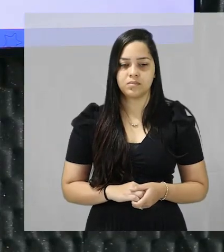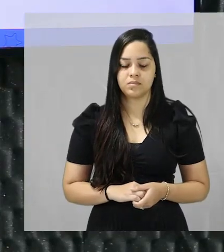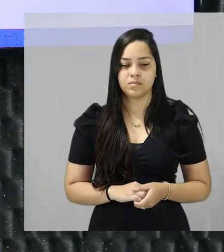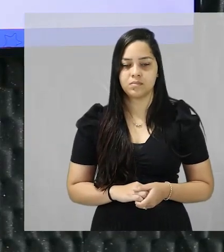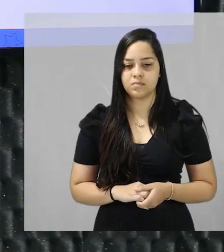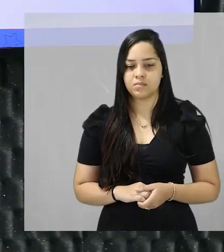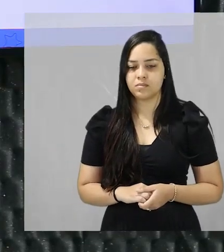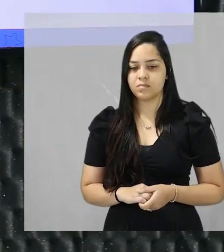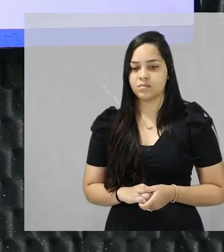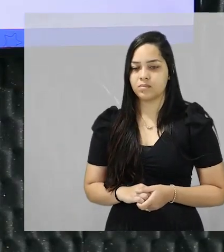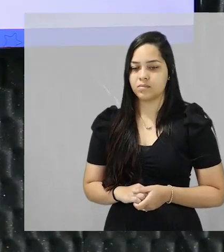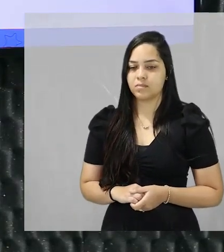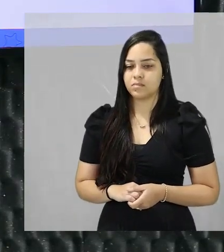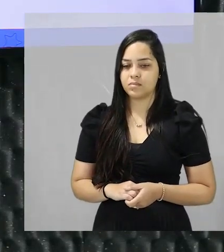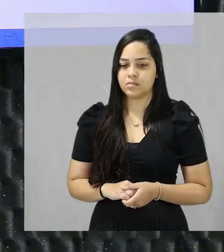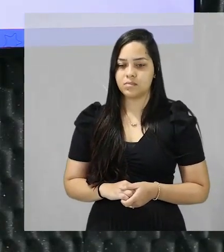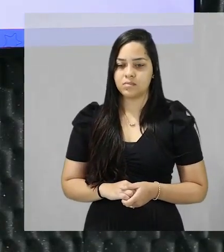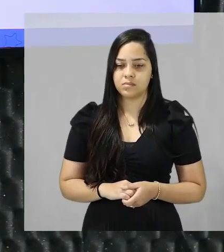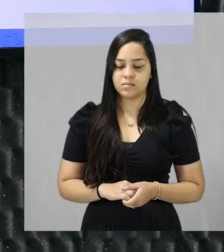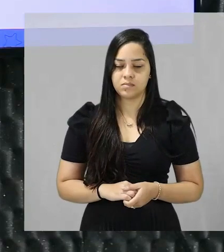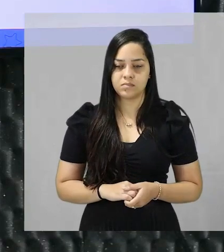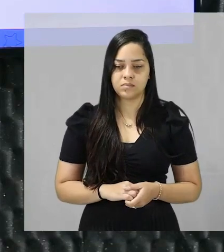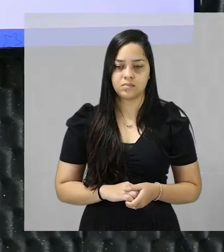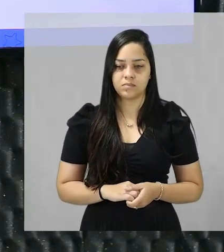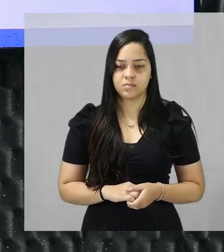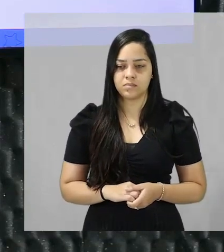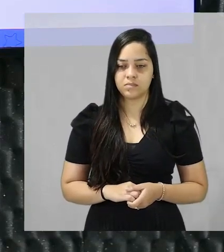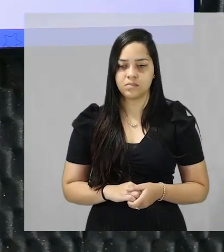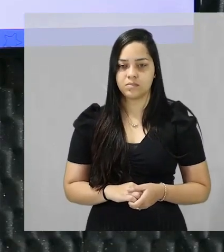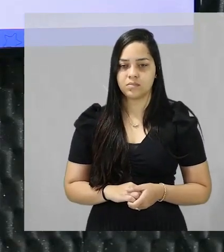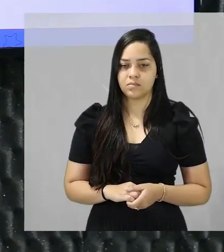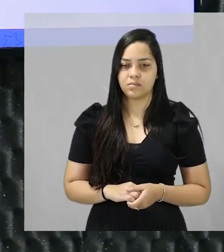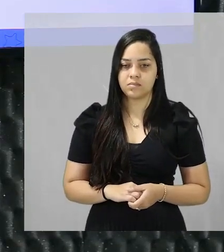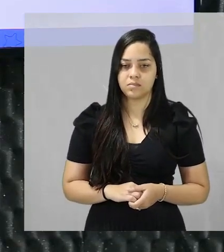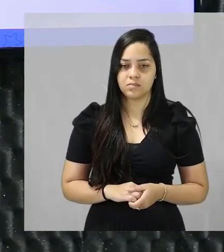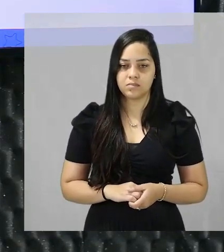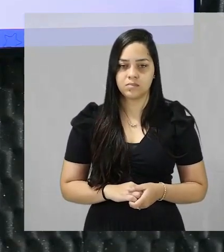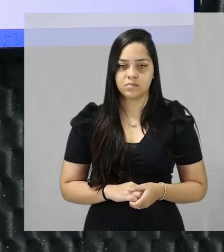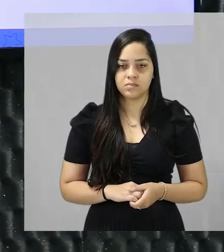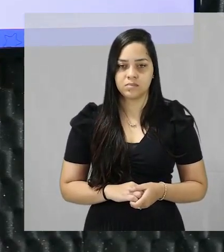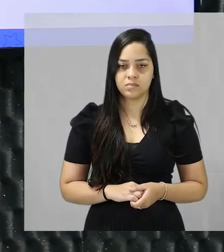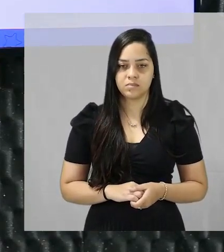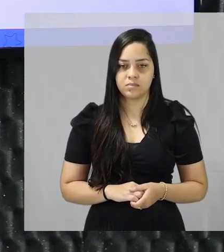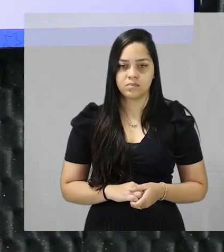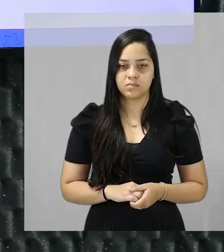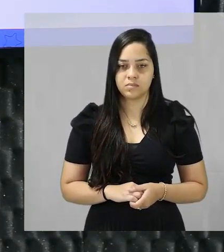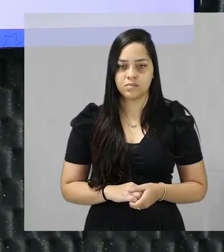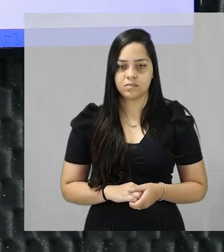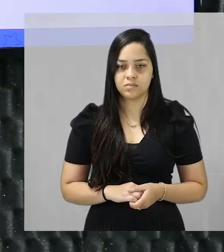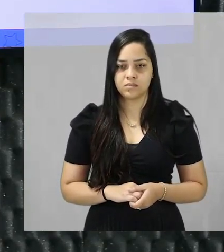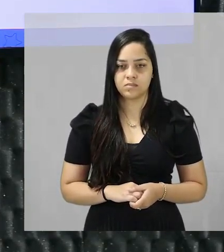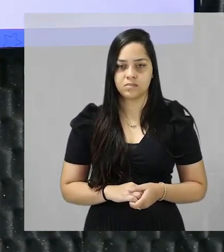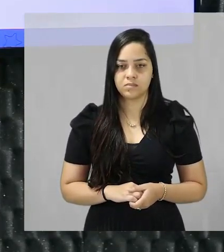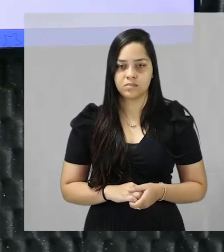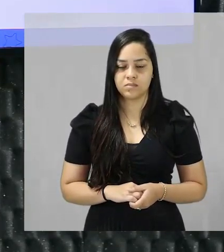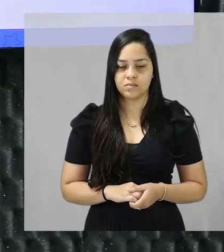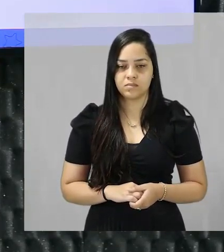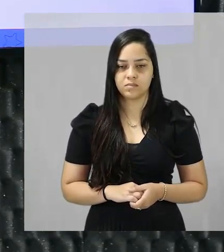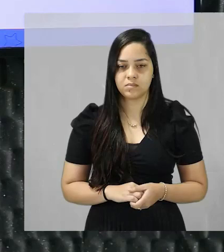que consiste na irradiação de luz no bebê. Na presença de luz, a bilirrubina